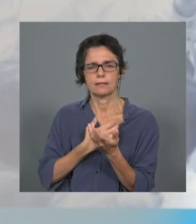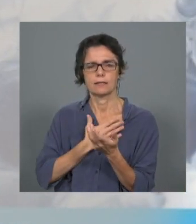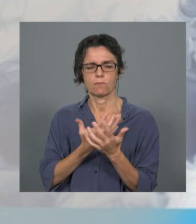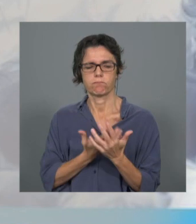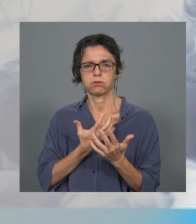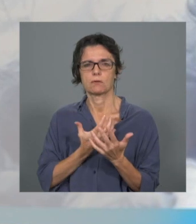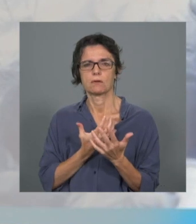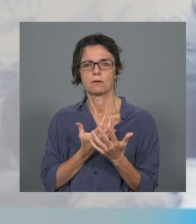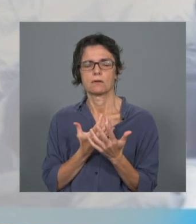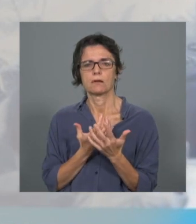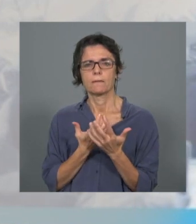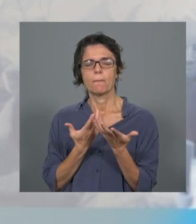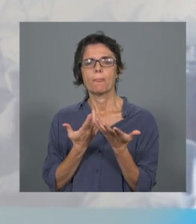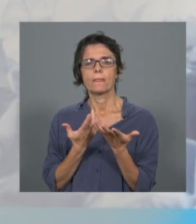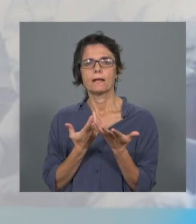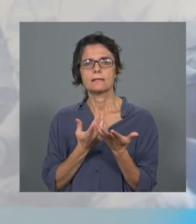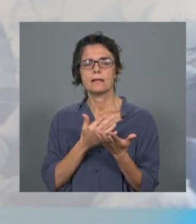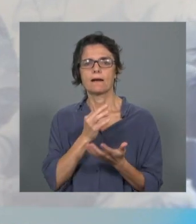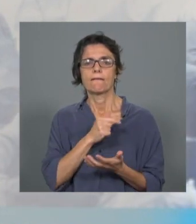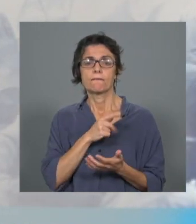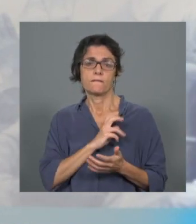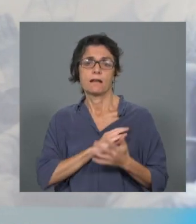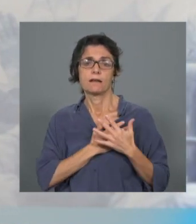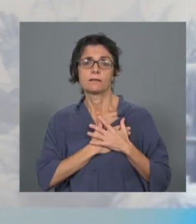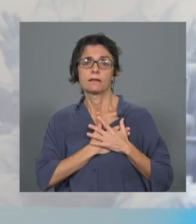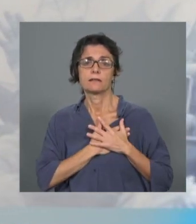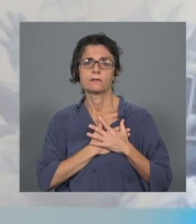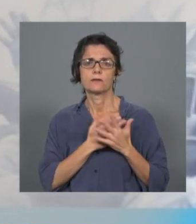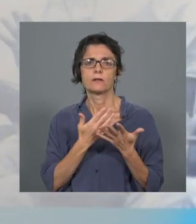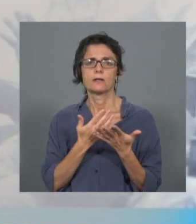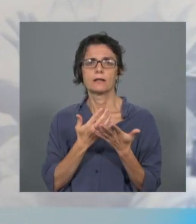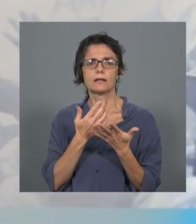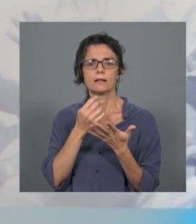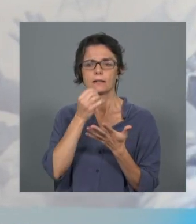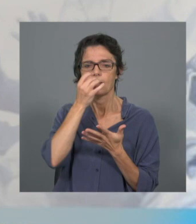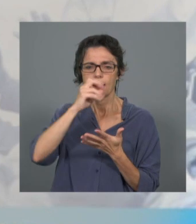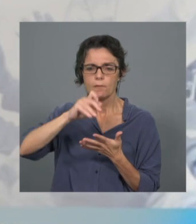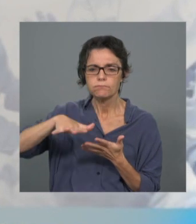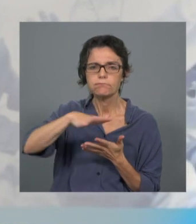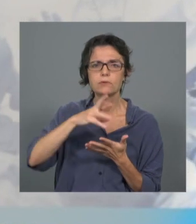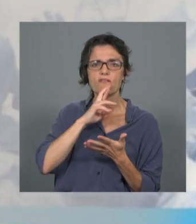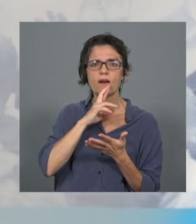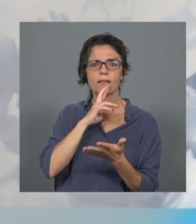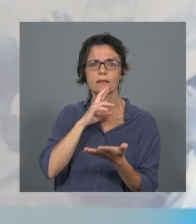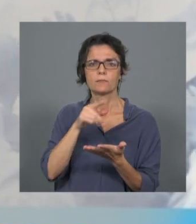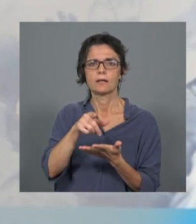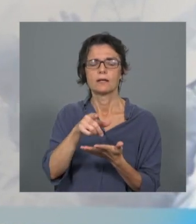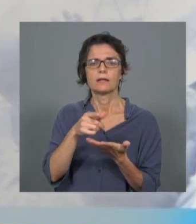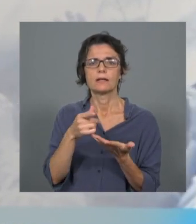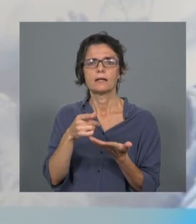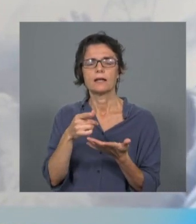pela esta fenomenologia da fé que nasce neste lugar, pela identidade cristã